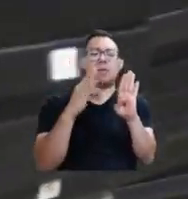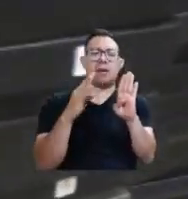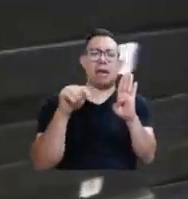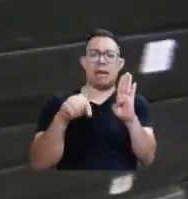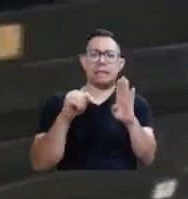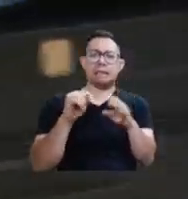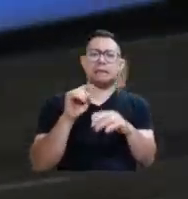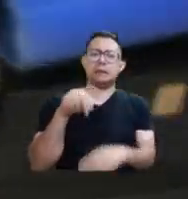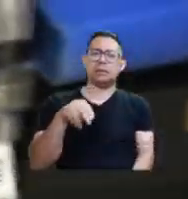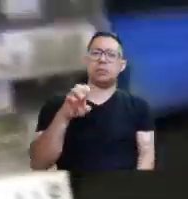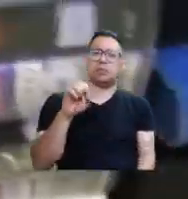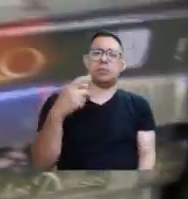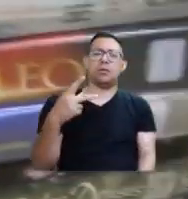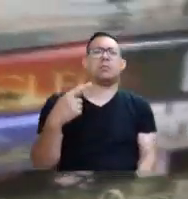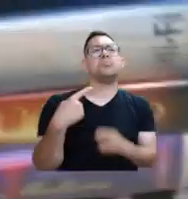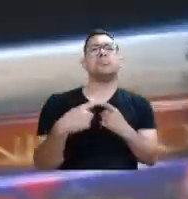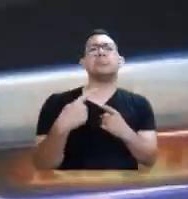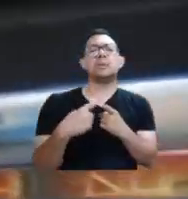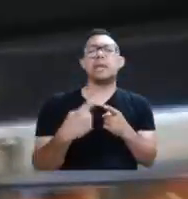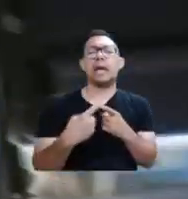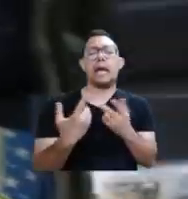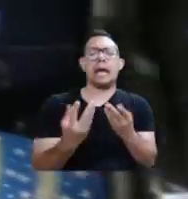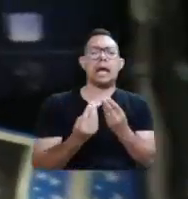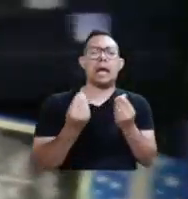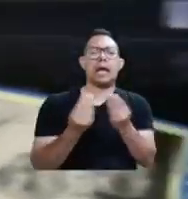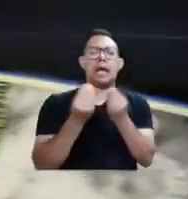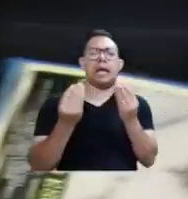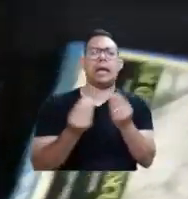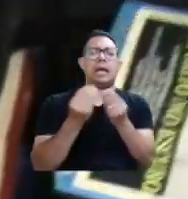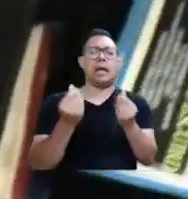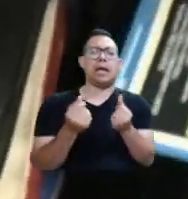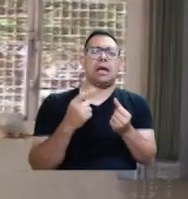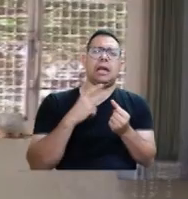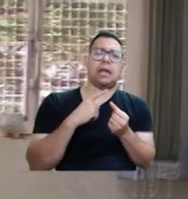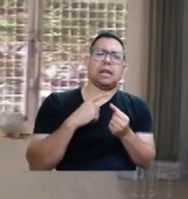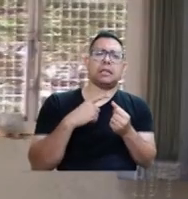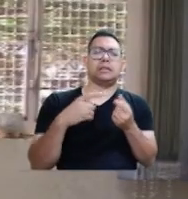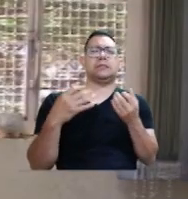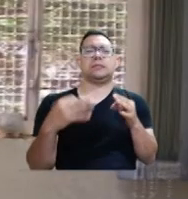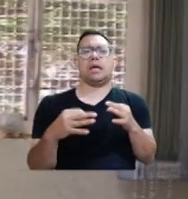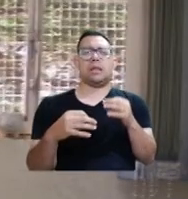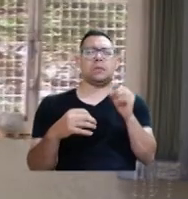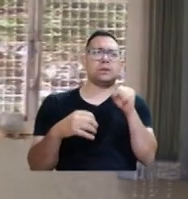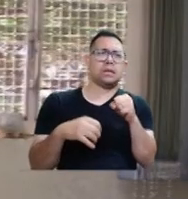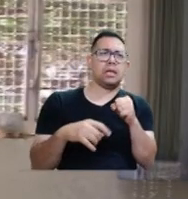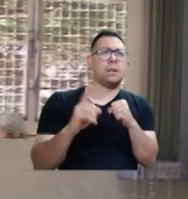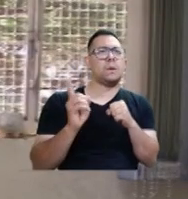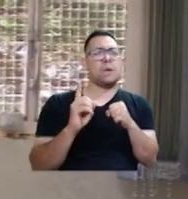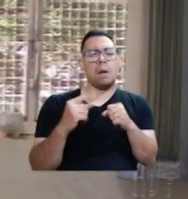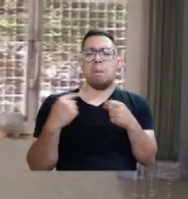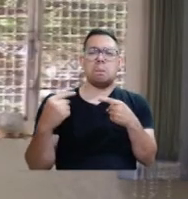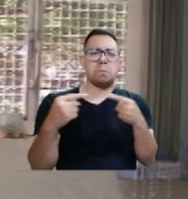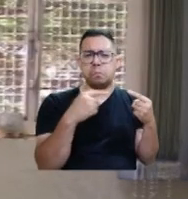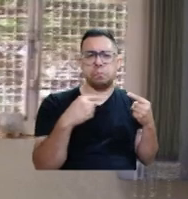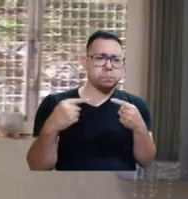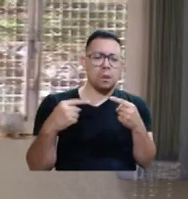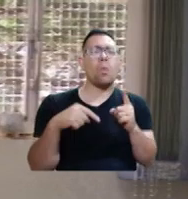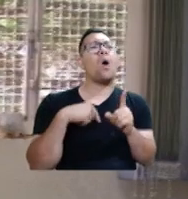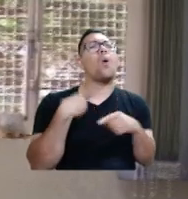de VHS e DVDs desse porte dentro de uma biblioteca, né, se seria adequado ter esse tipo de material ou